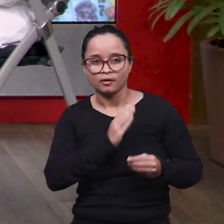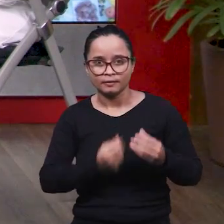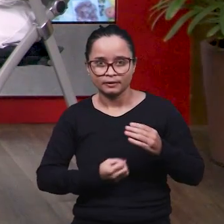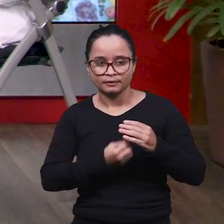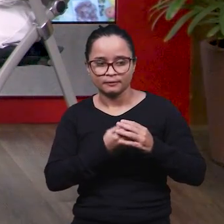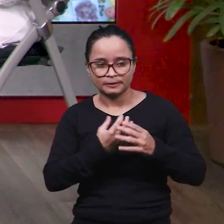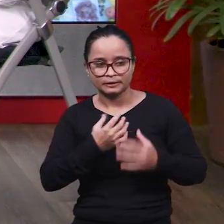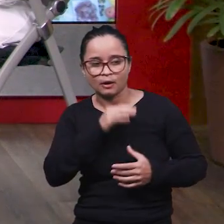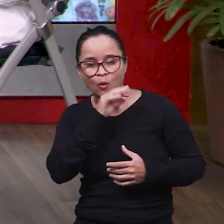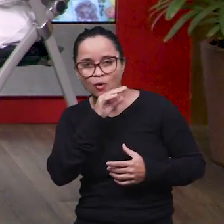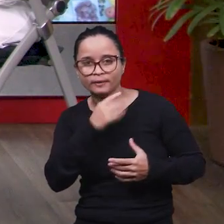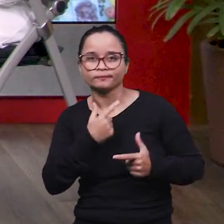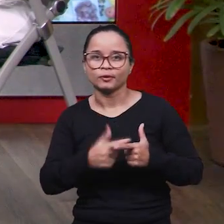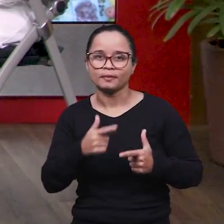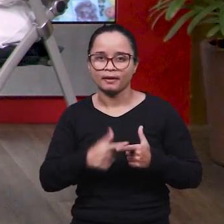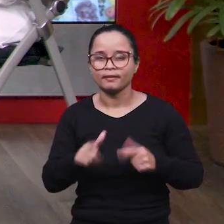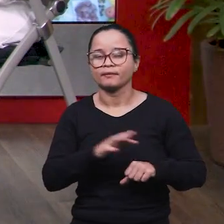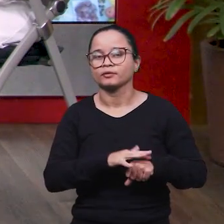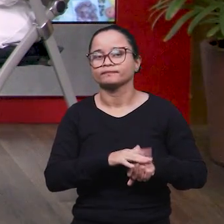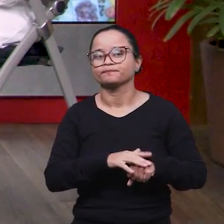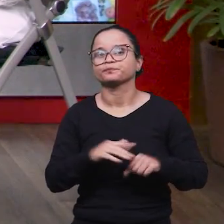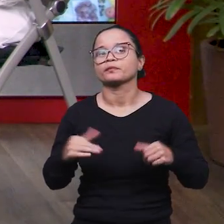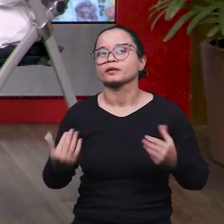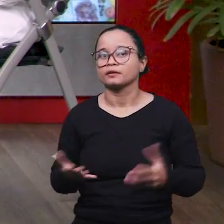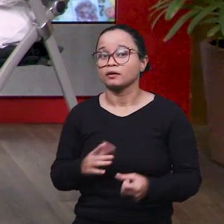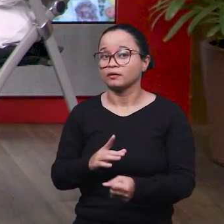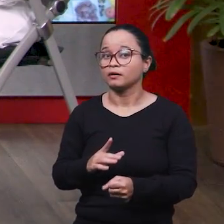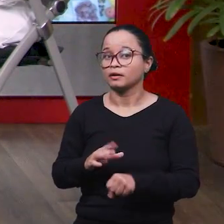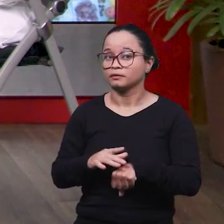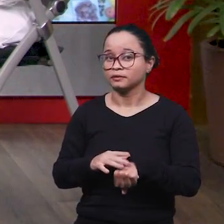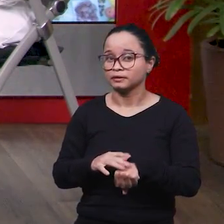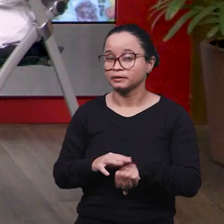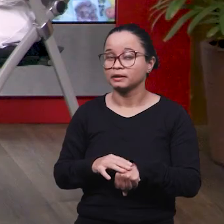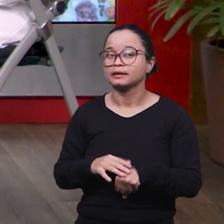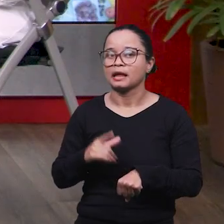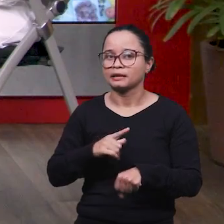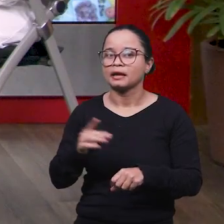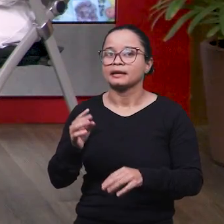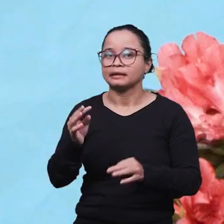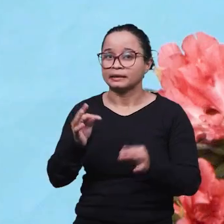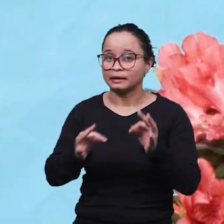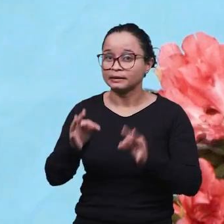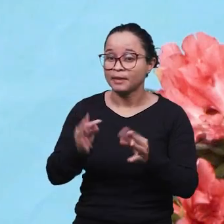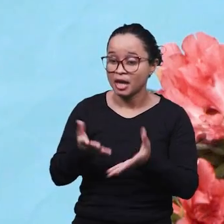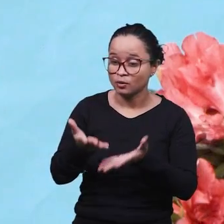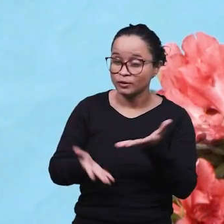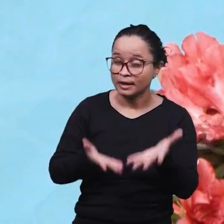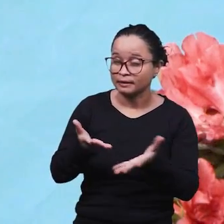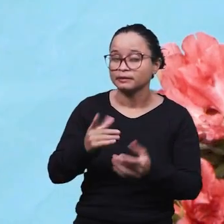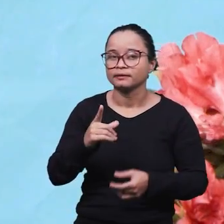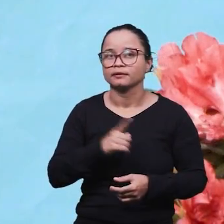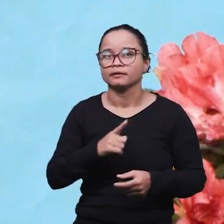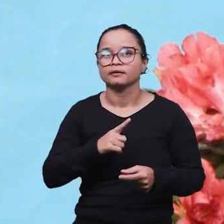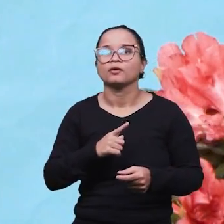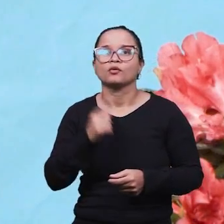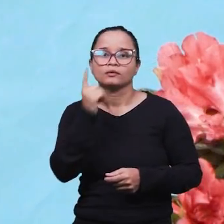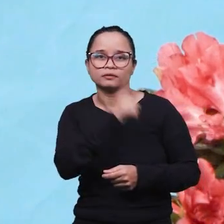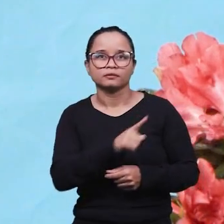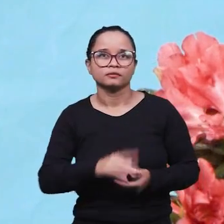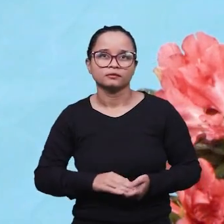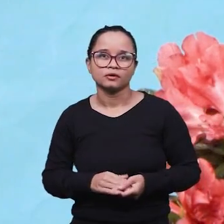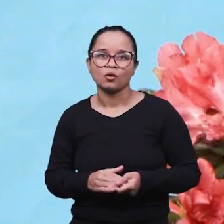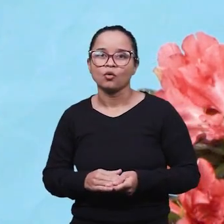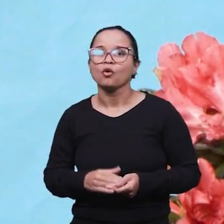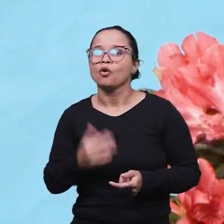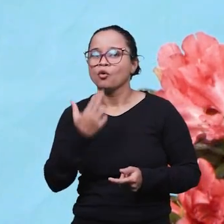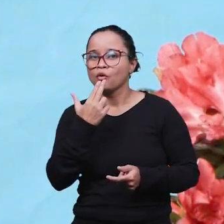doença que ela é muito comum, muito prevalente, a gente tem como tratar, né? E o bom é isso, a gente consegue tratar com dieta e